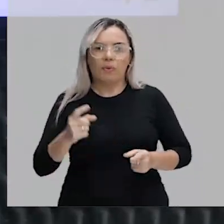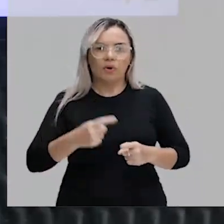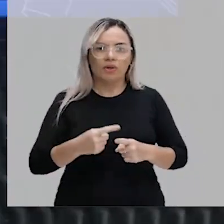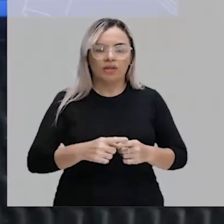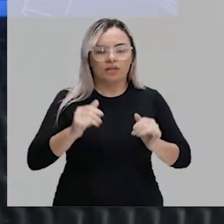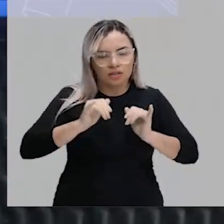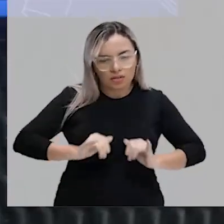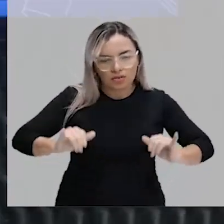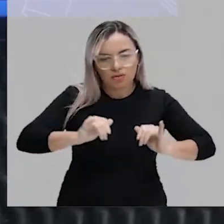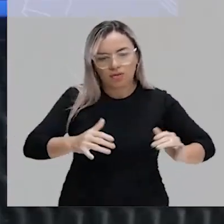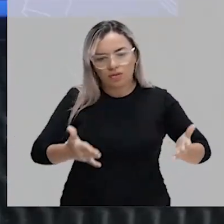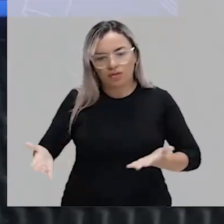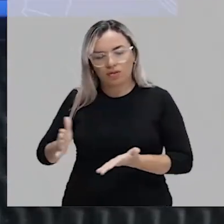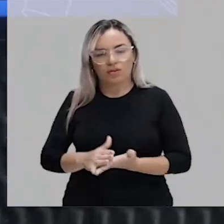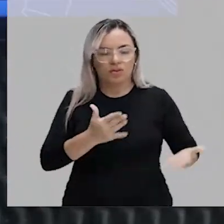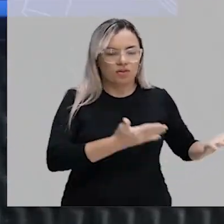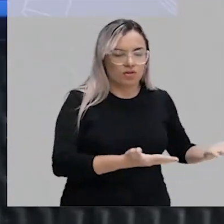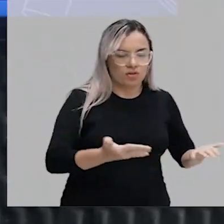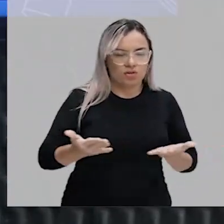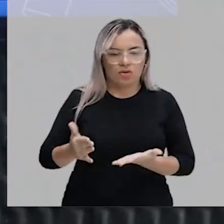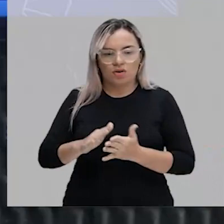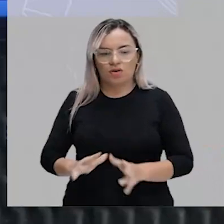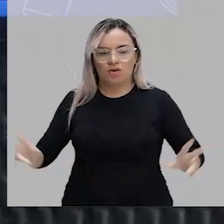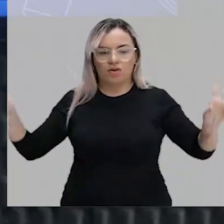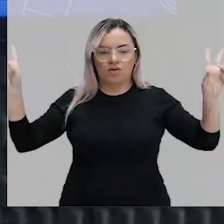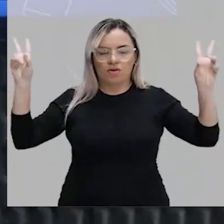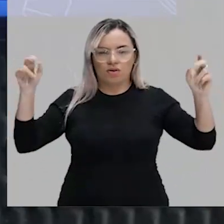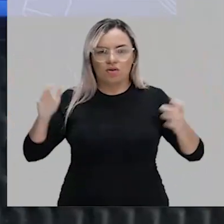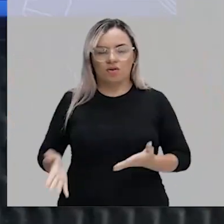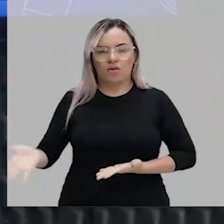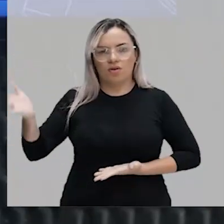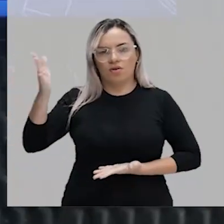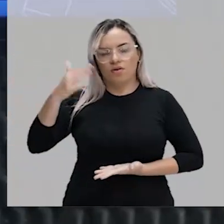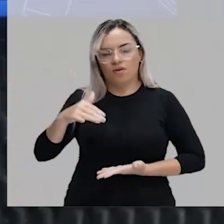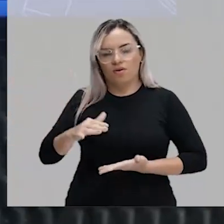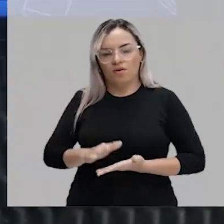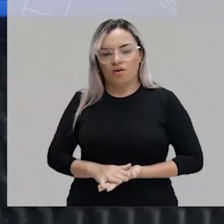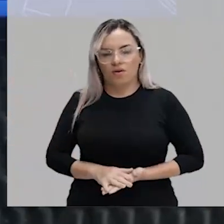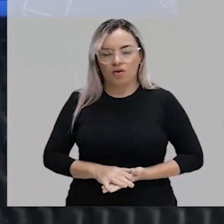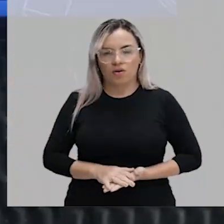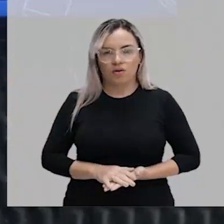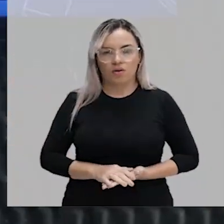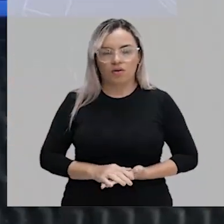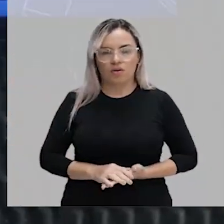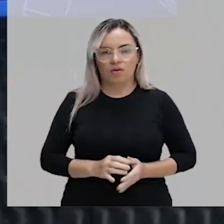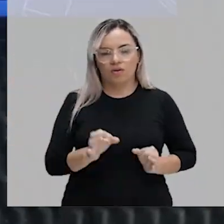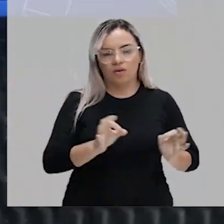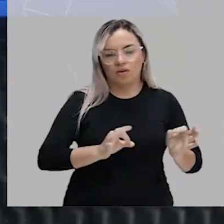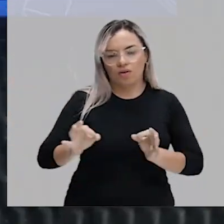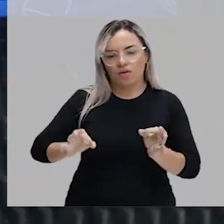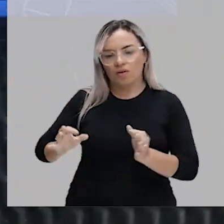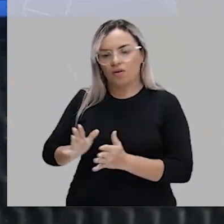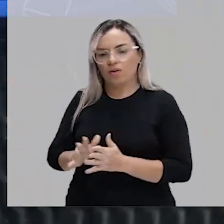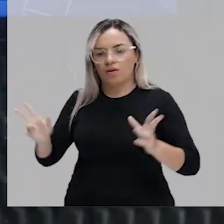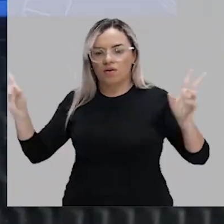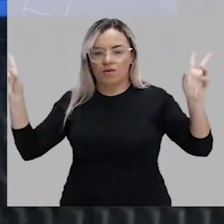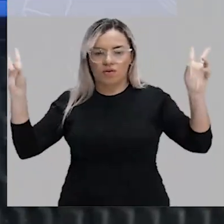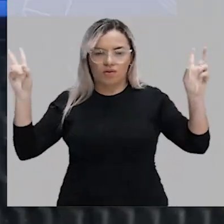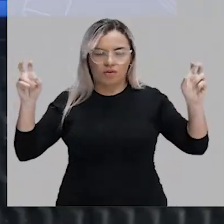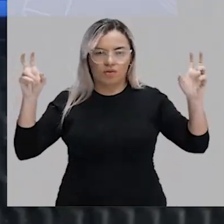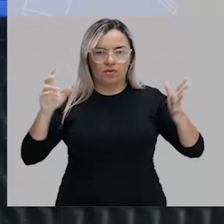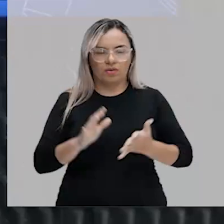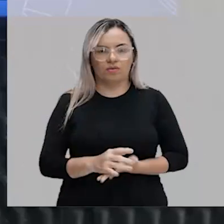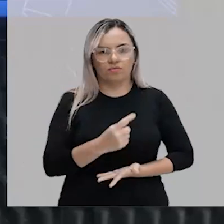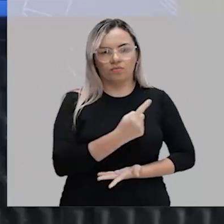Vem comigo para a aula de espanhol. La solidariedade. Nós temos uma sequência de aulas com essa temática, tá? E cada